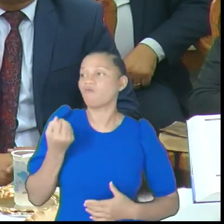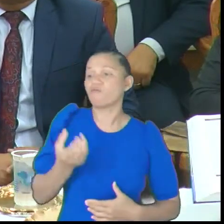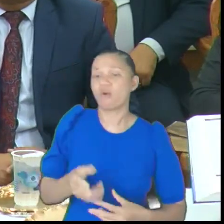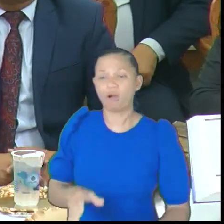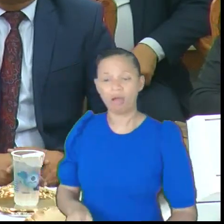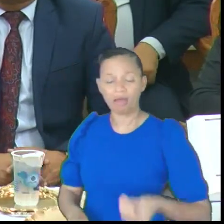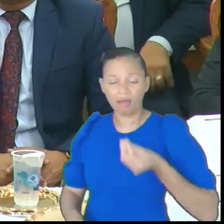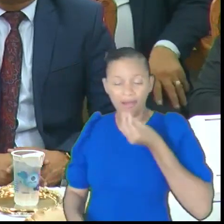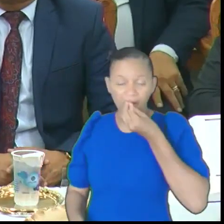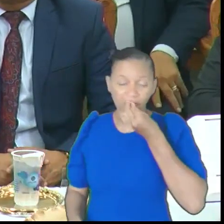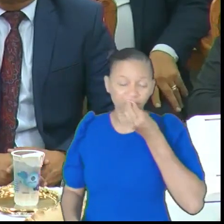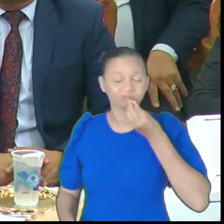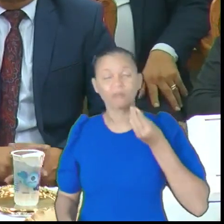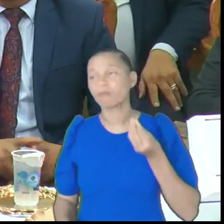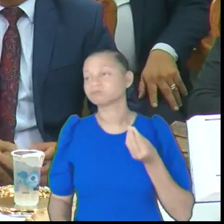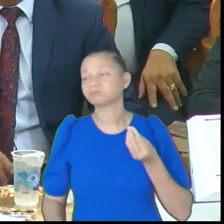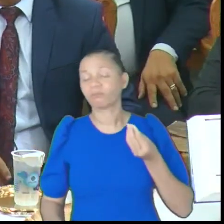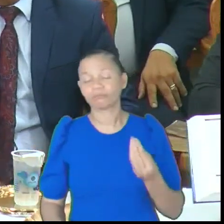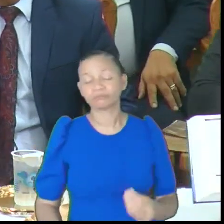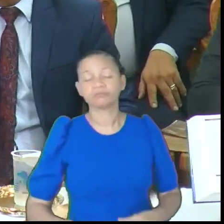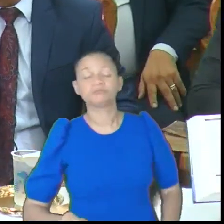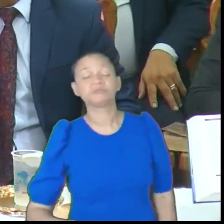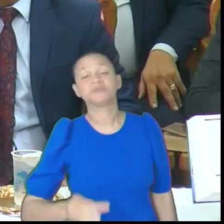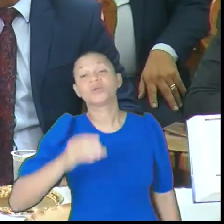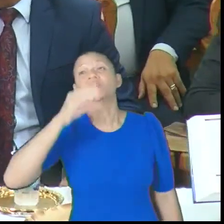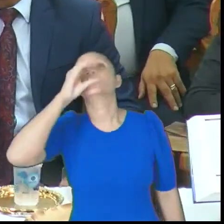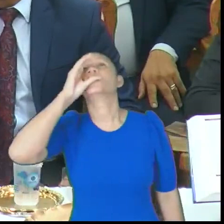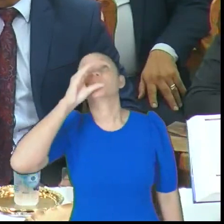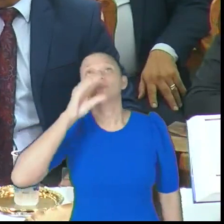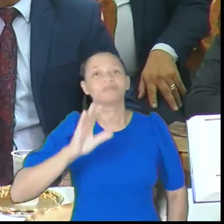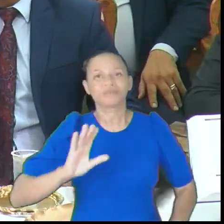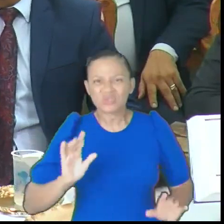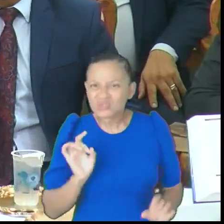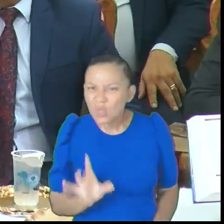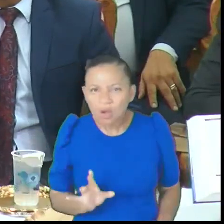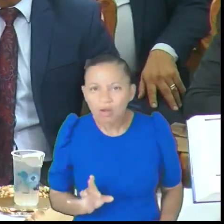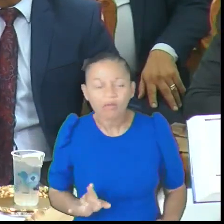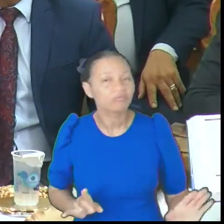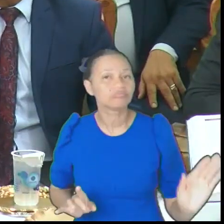de pão hoje à noite aqui e tomar do cálice. É, antes de tudo,